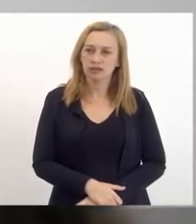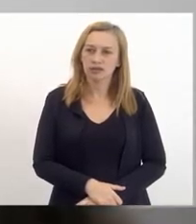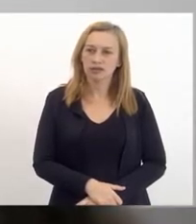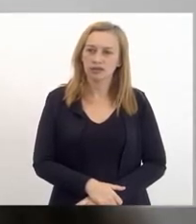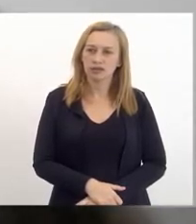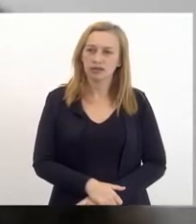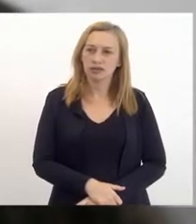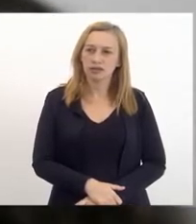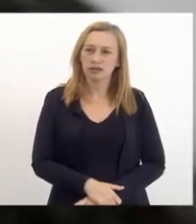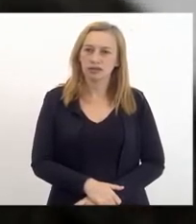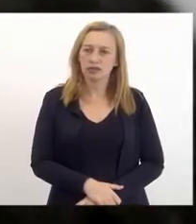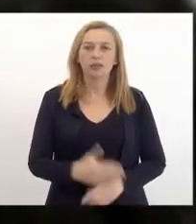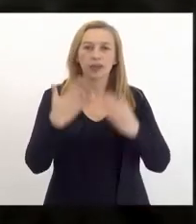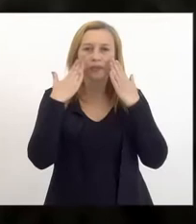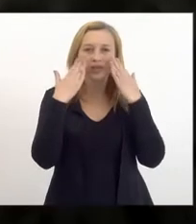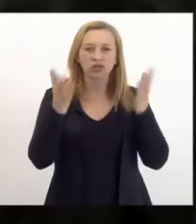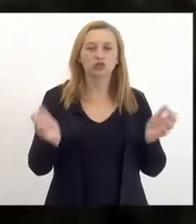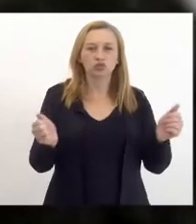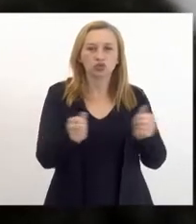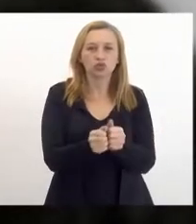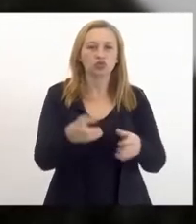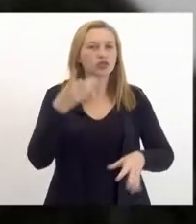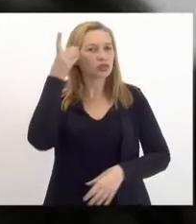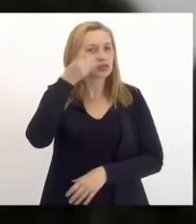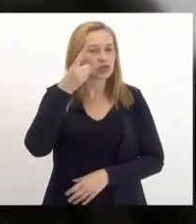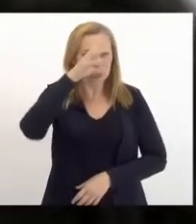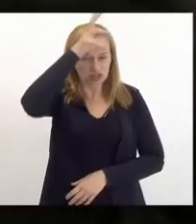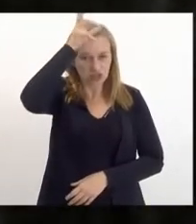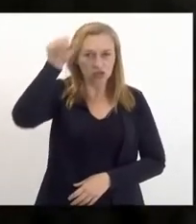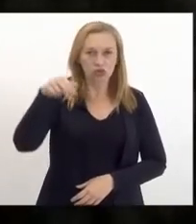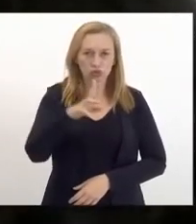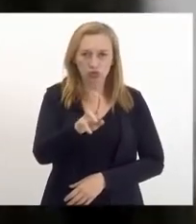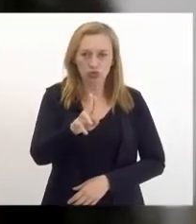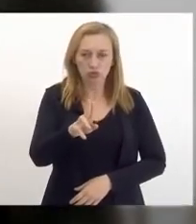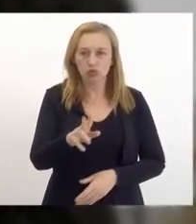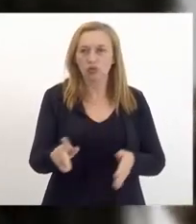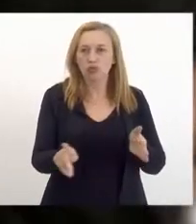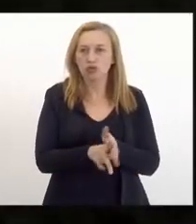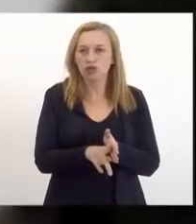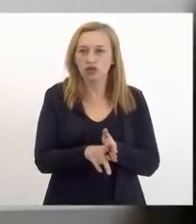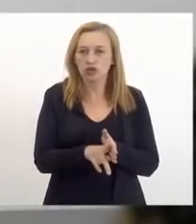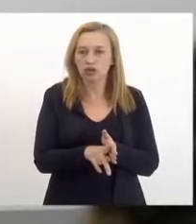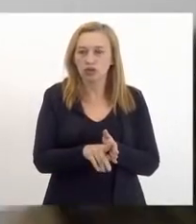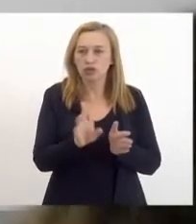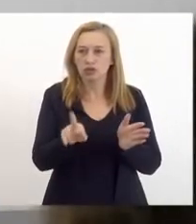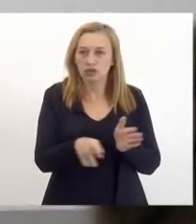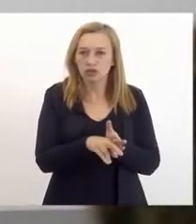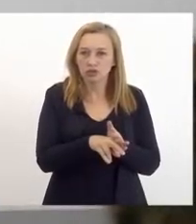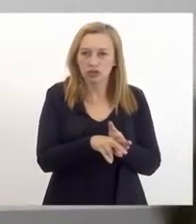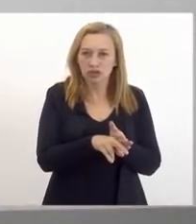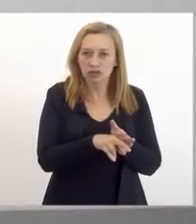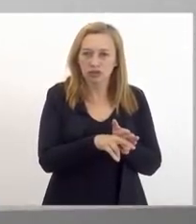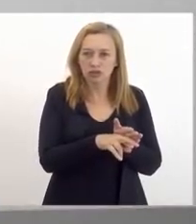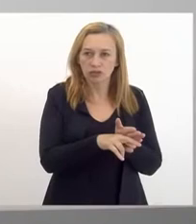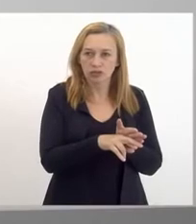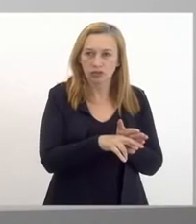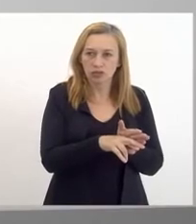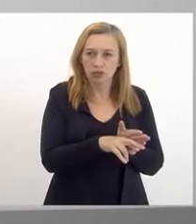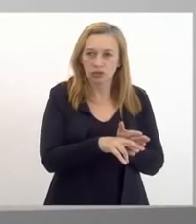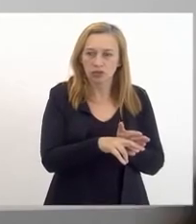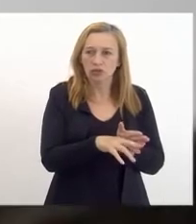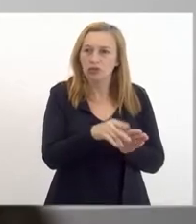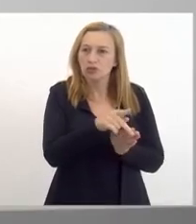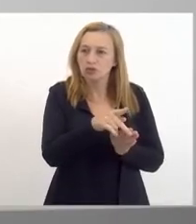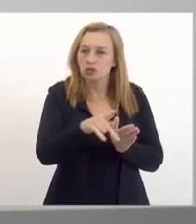apresentou, juntamente com a deputada Tia Ju, um projeto de resolução que no